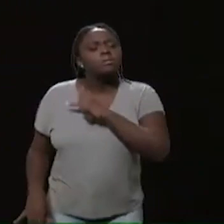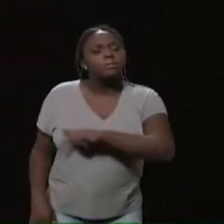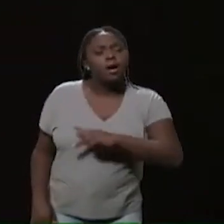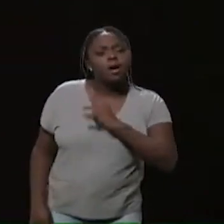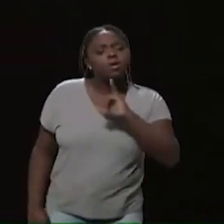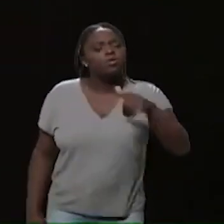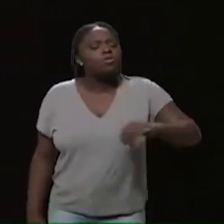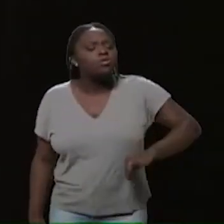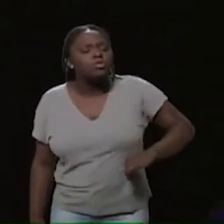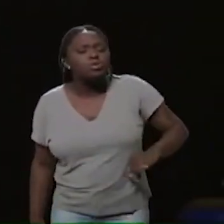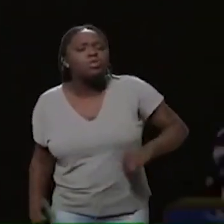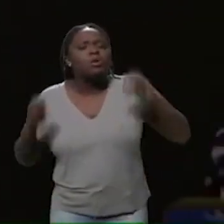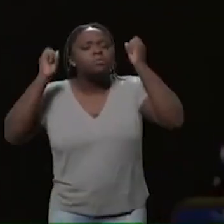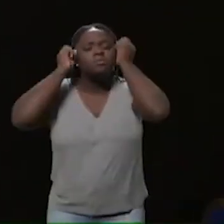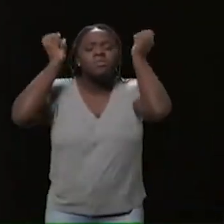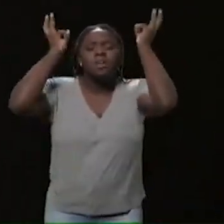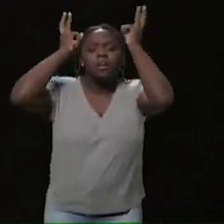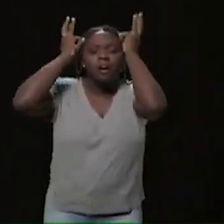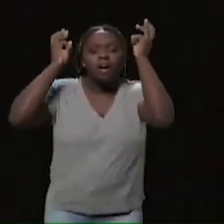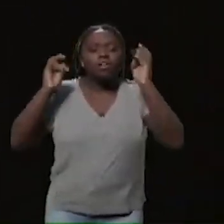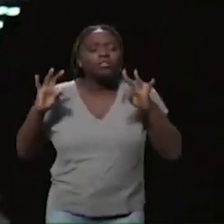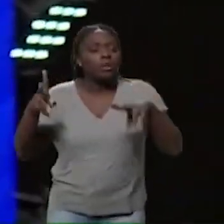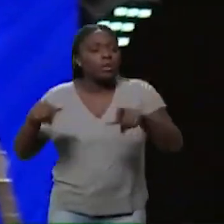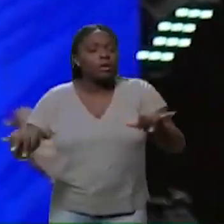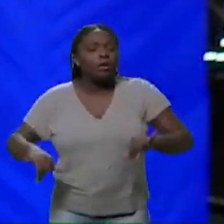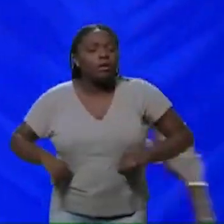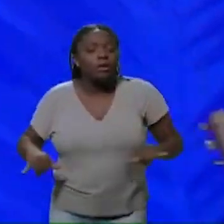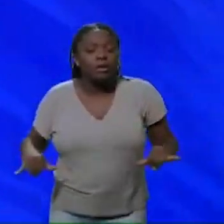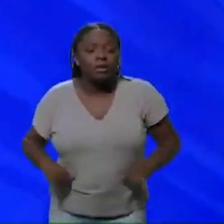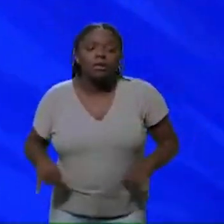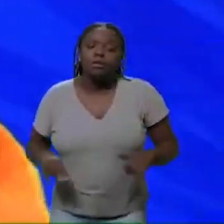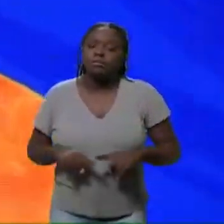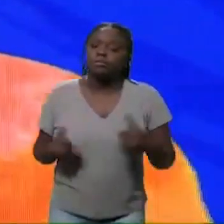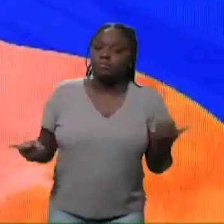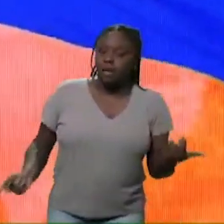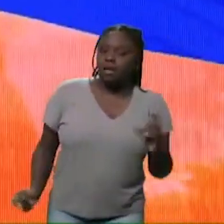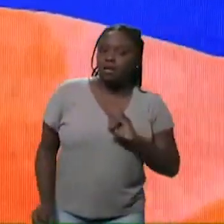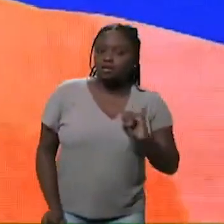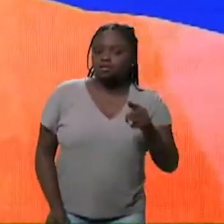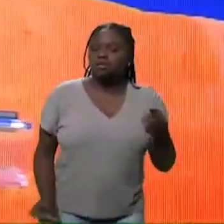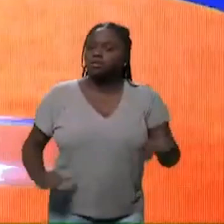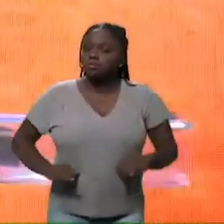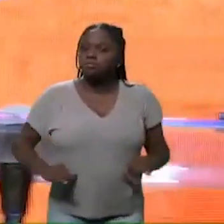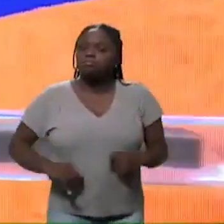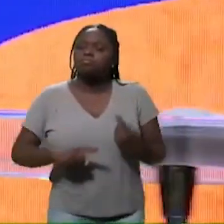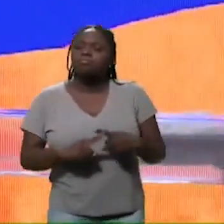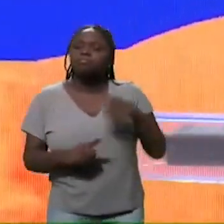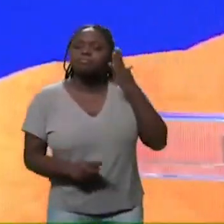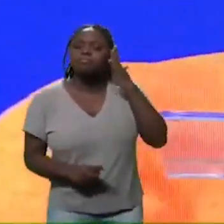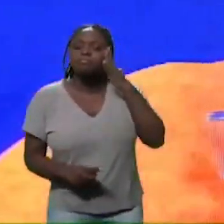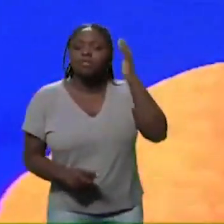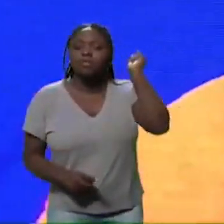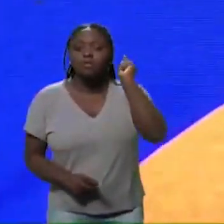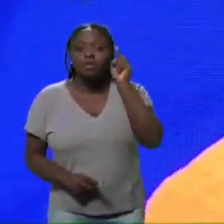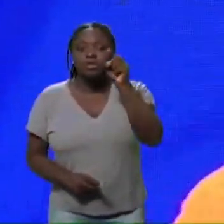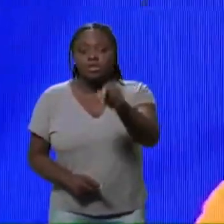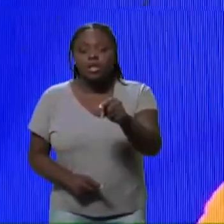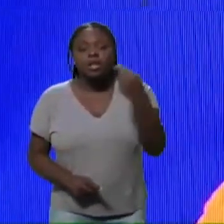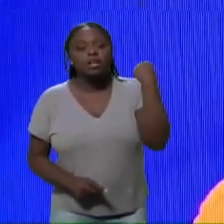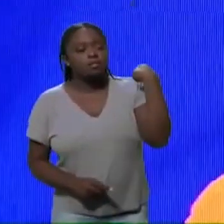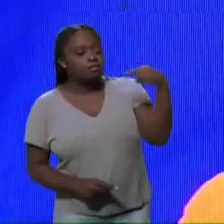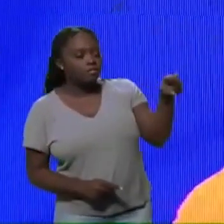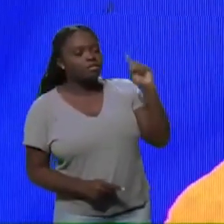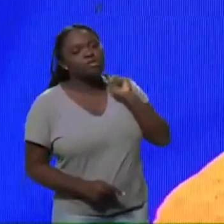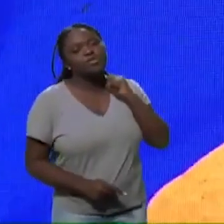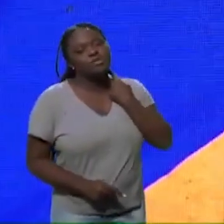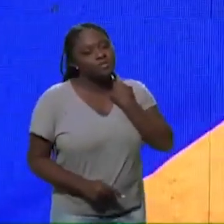Jó sofreu, Moisés sofreu. Agora, se você sofre porque você sabe que foi você que foi lá e se